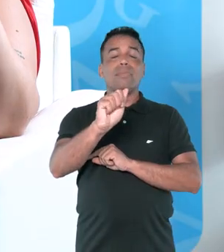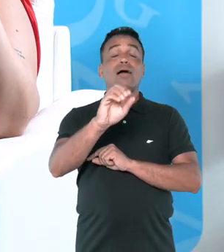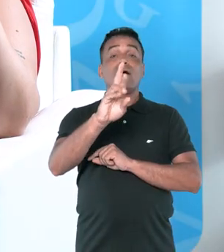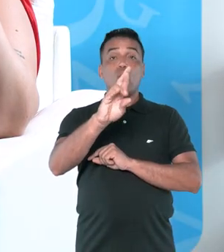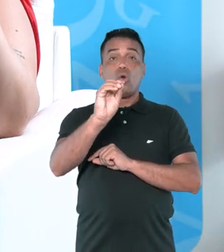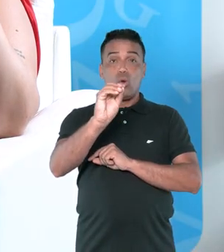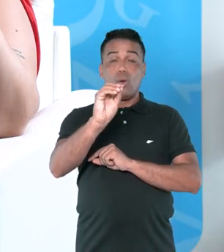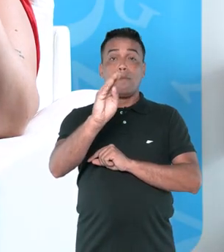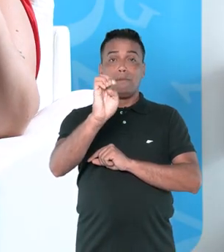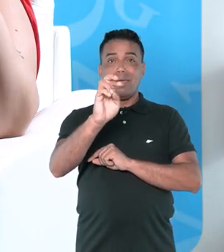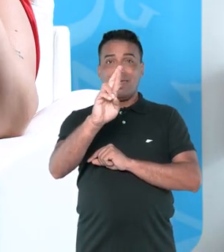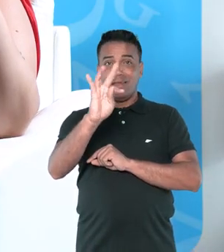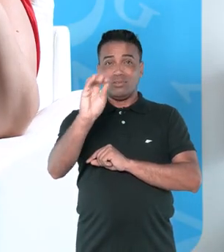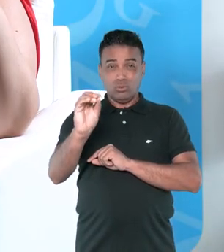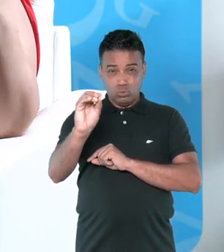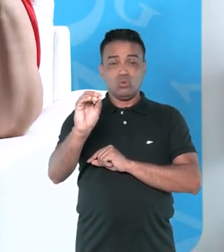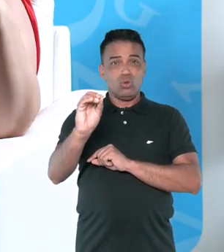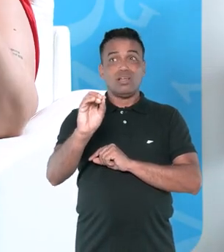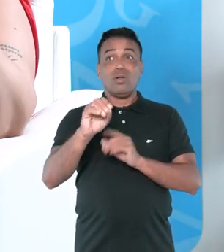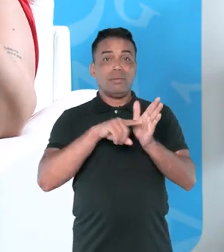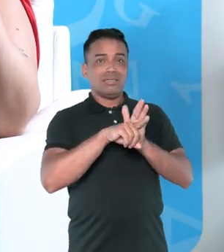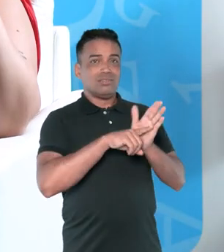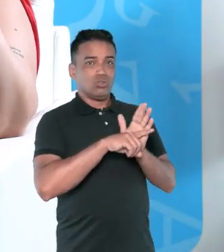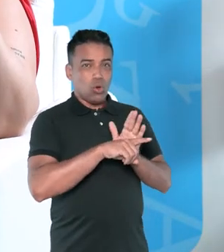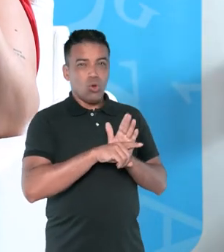e ele estudou os Yanomami, e